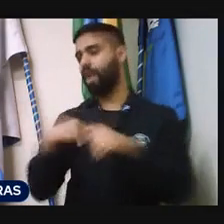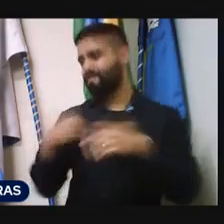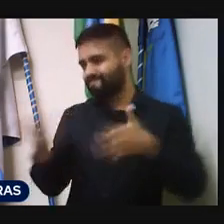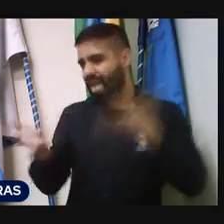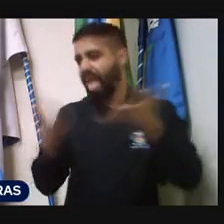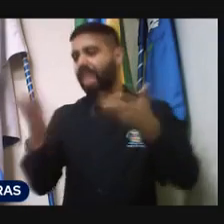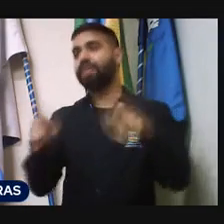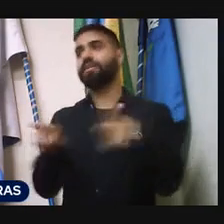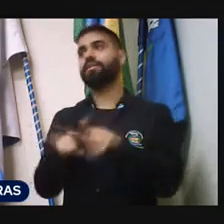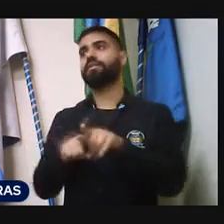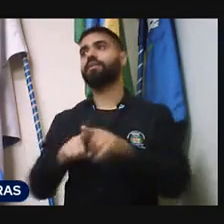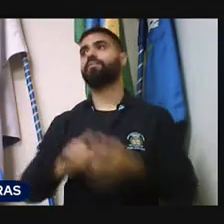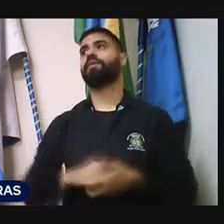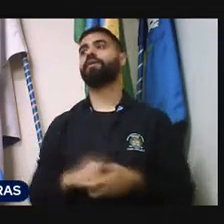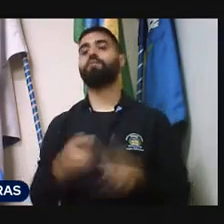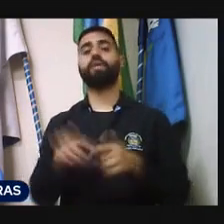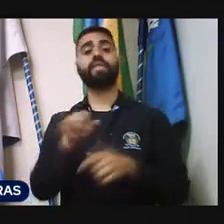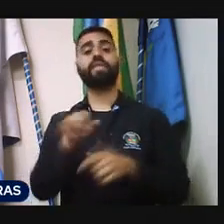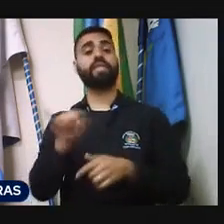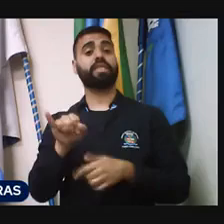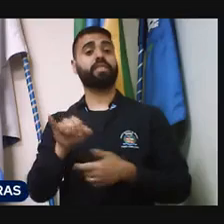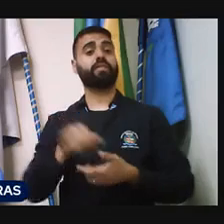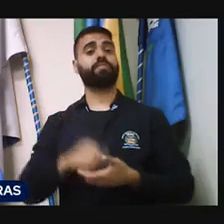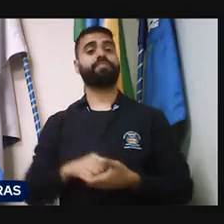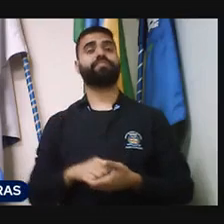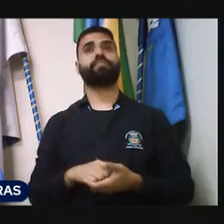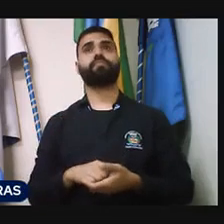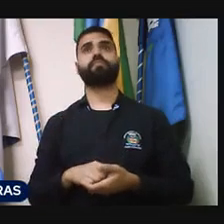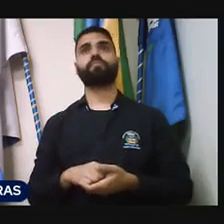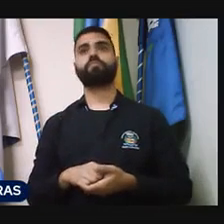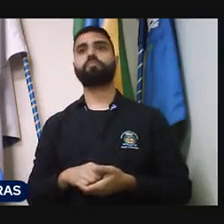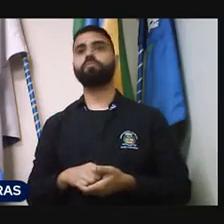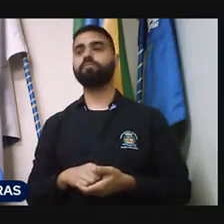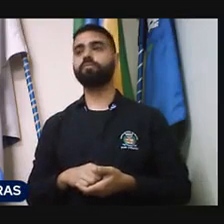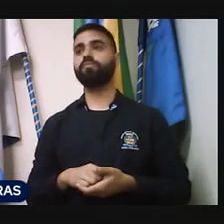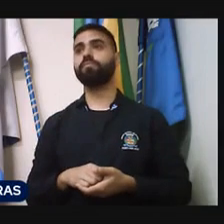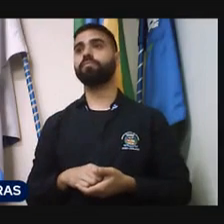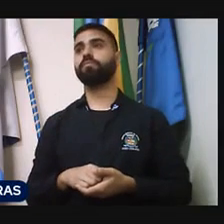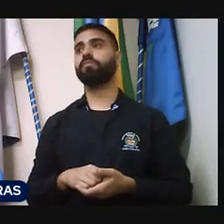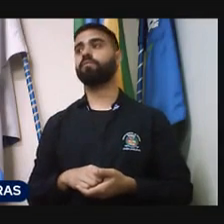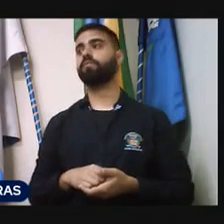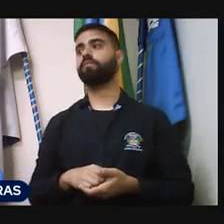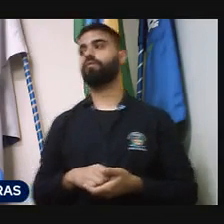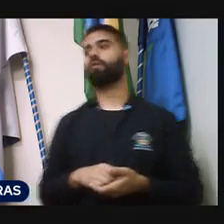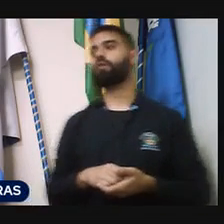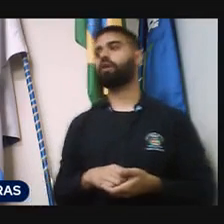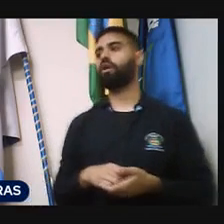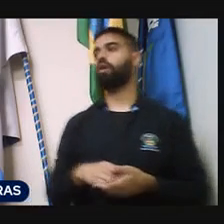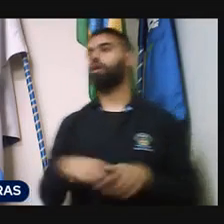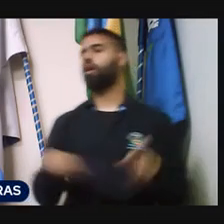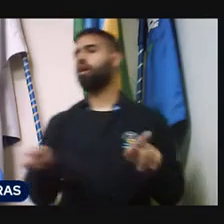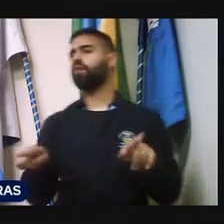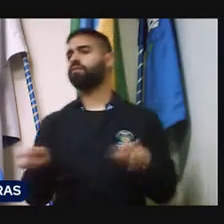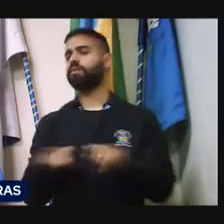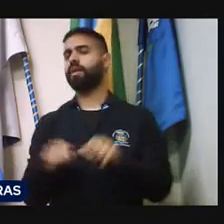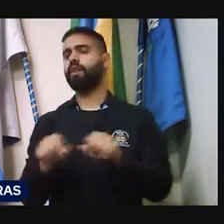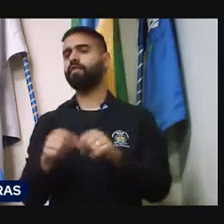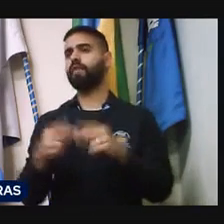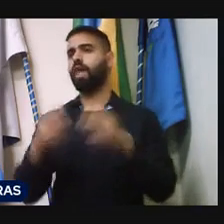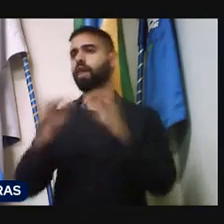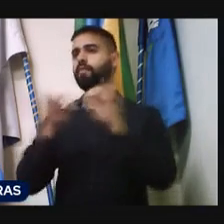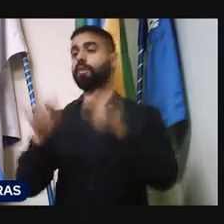entusiasta porque senão a gente que tá aqui hoje fazendo voz com os moradores Santa Isabel também